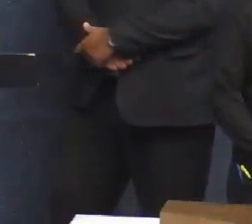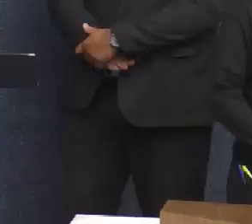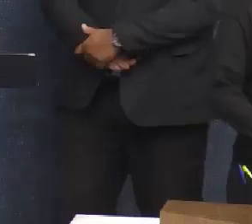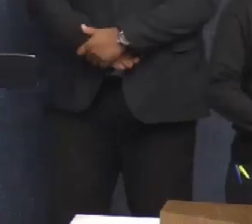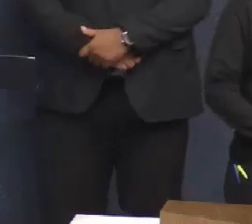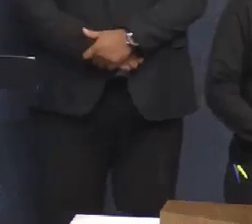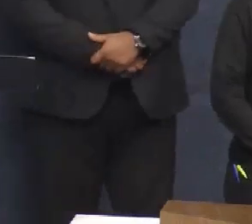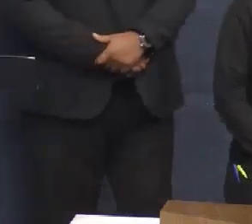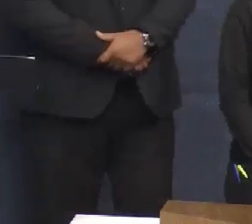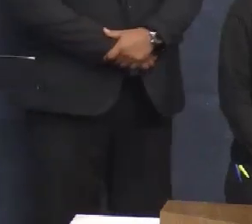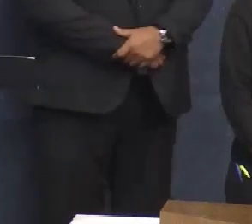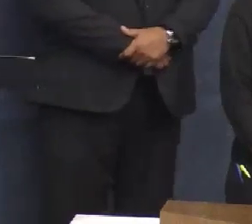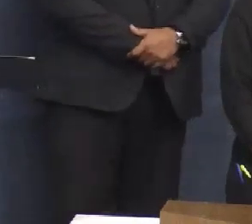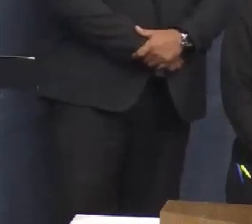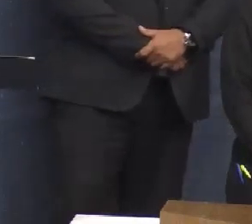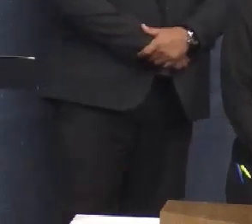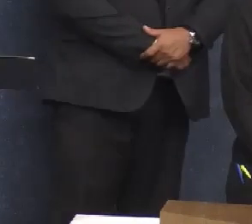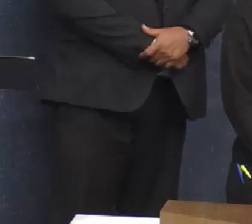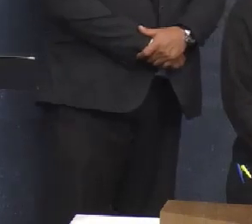Boa noite.